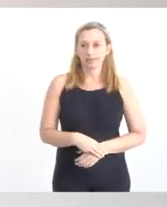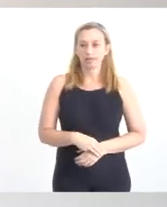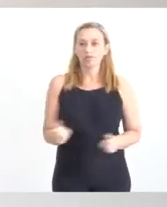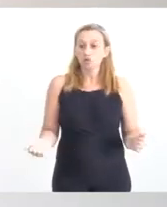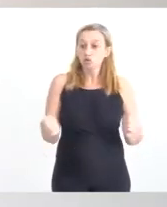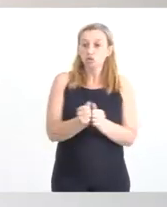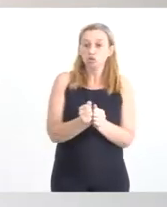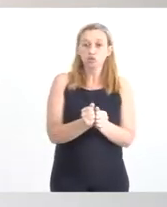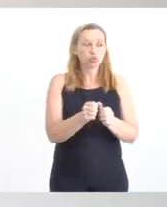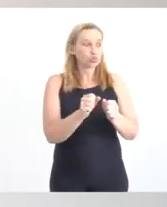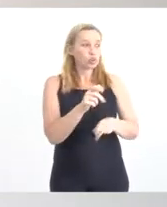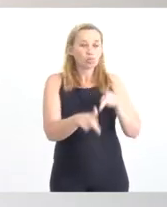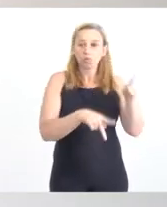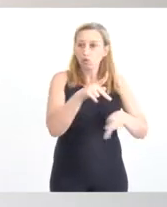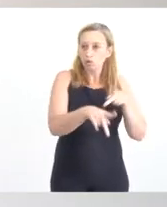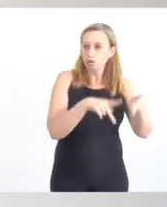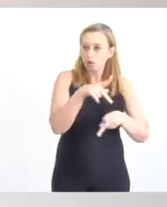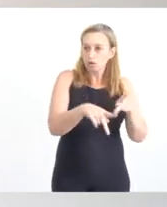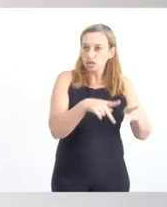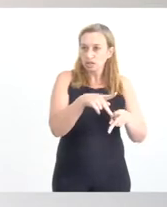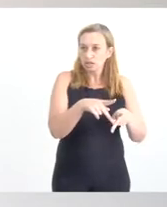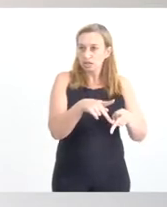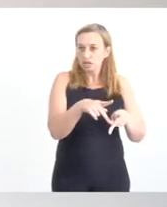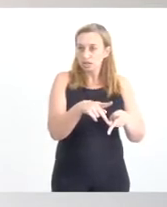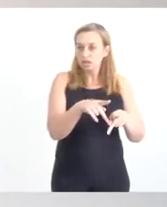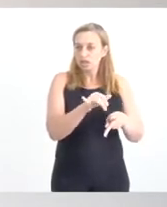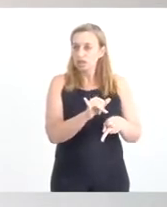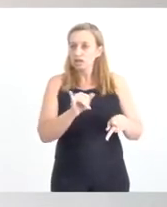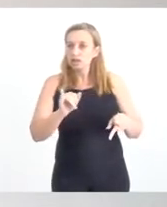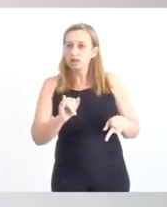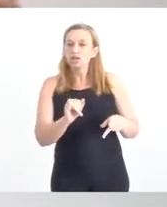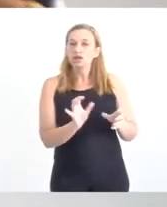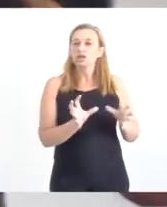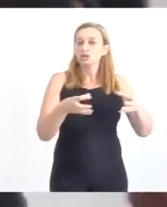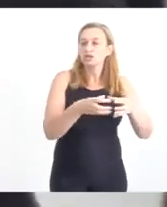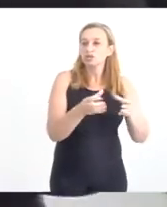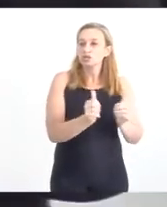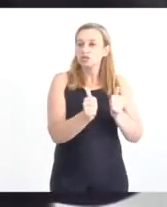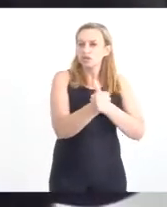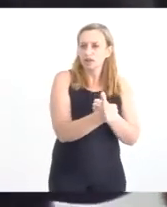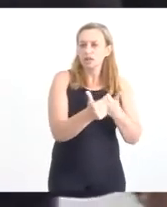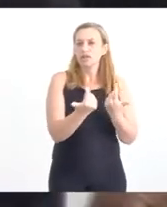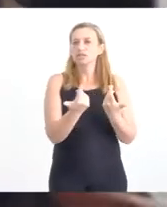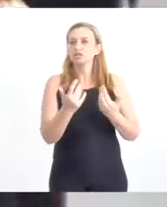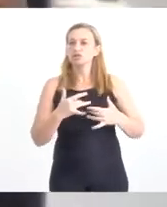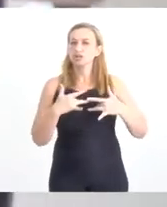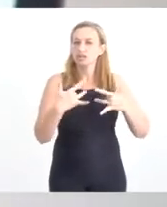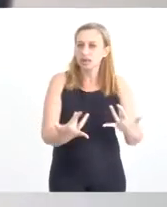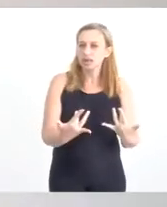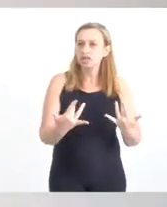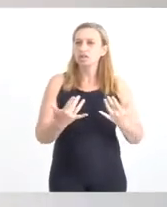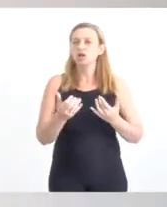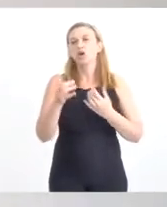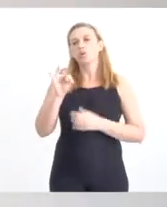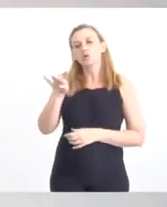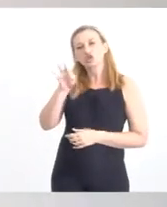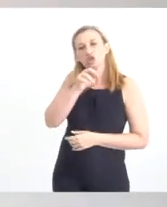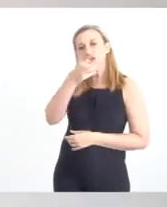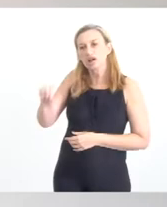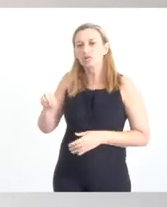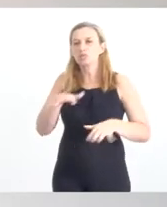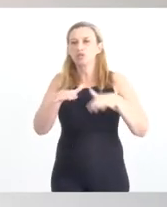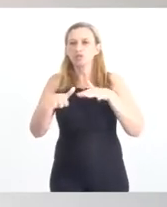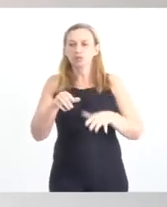junto com a população foram as linhas de frente das dos comitês de crise das frentes de solidariedade os mutirões e os